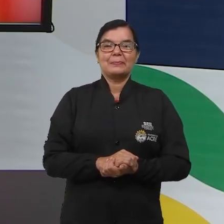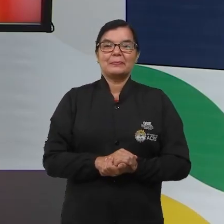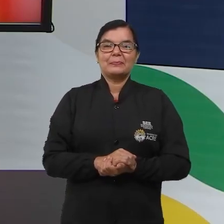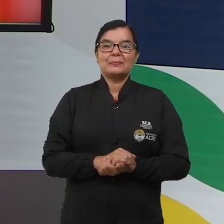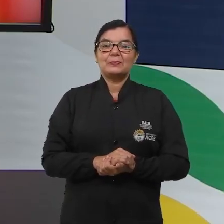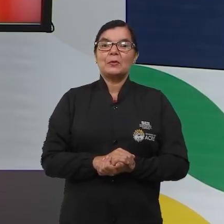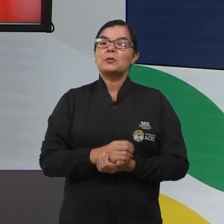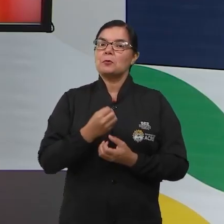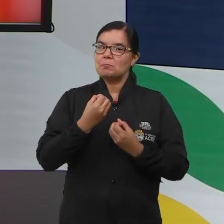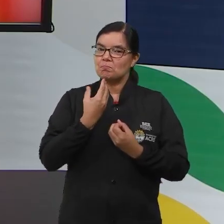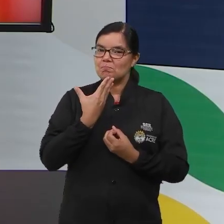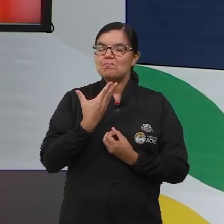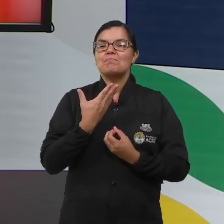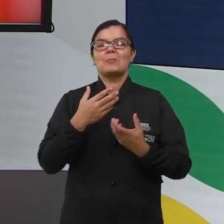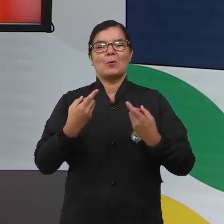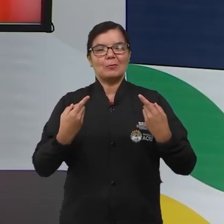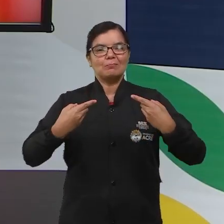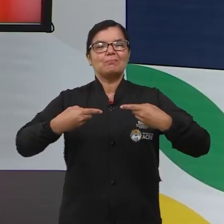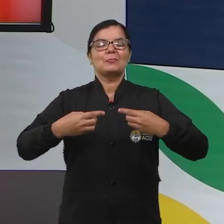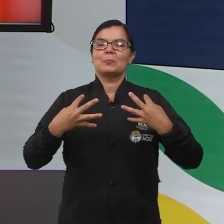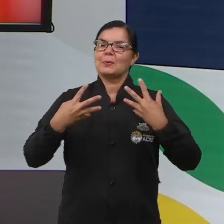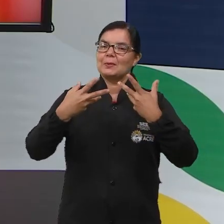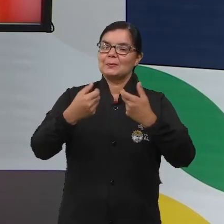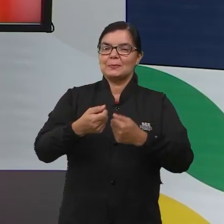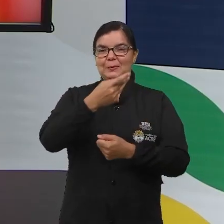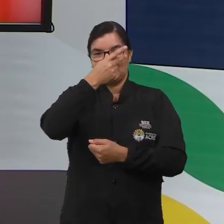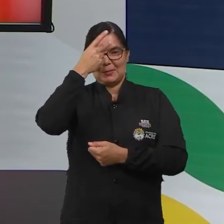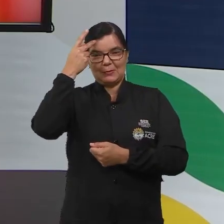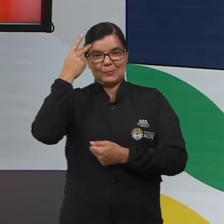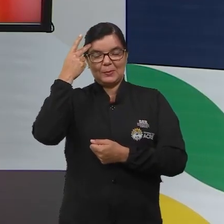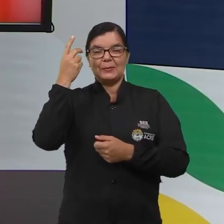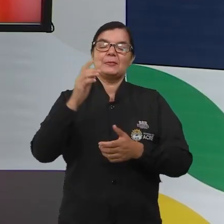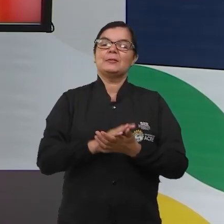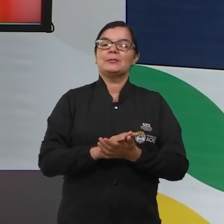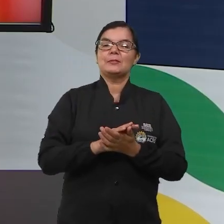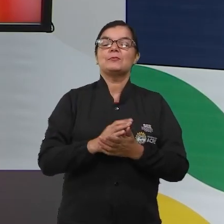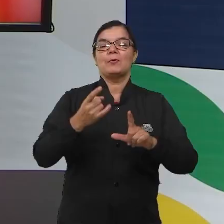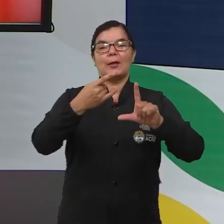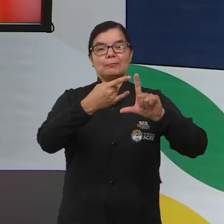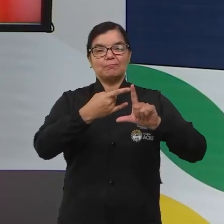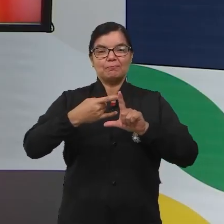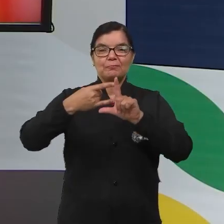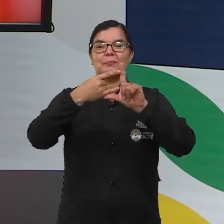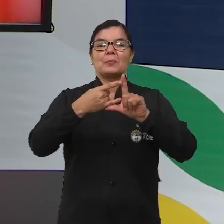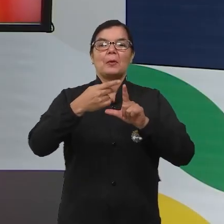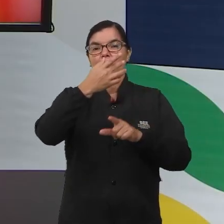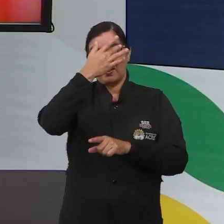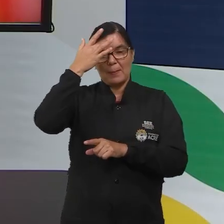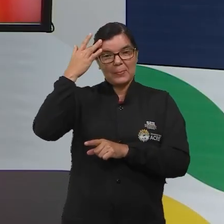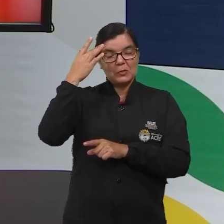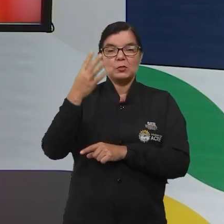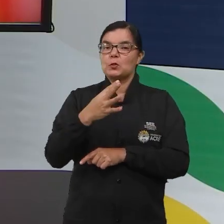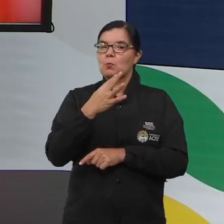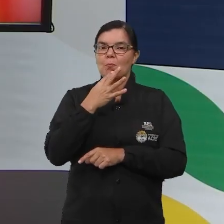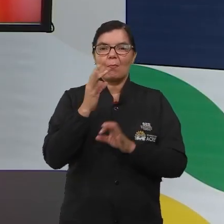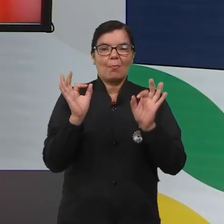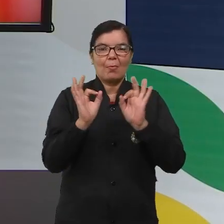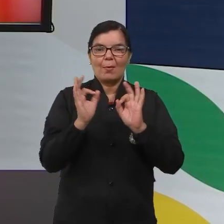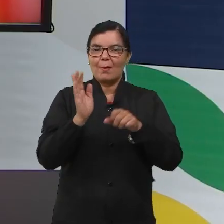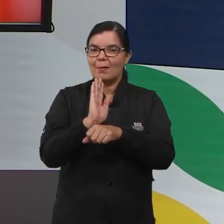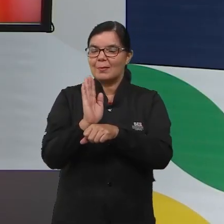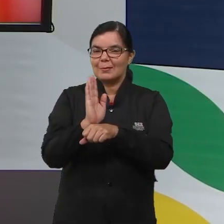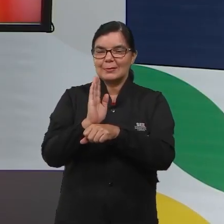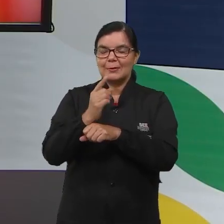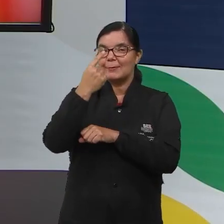tão disponível para todo mundo em diversas plataformas. Mas quem não conhece a história do cinema não